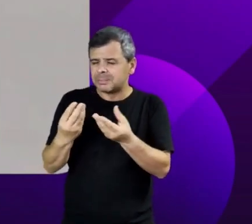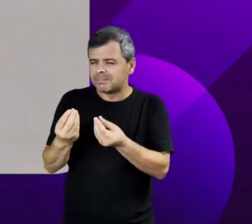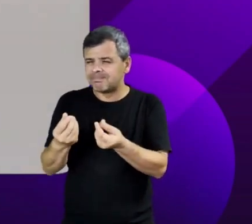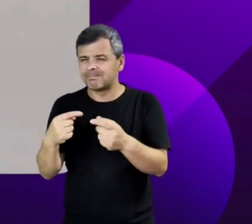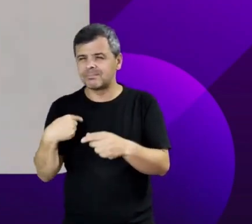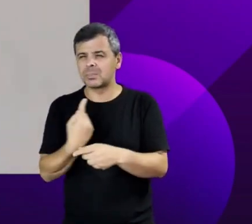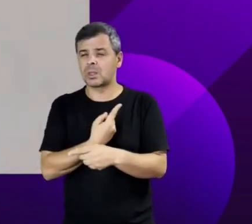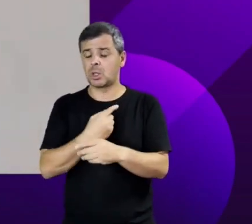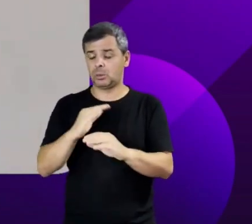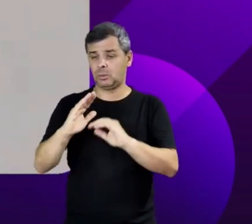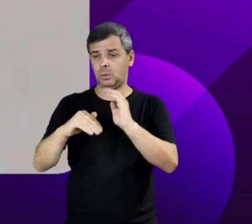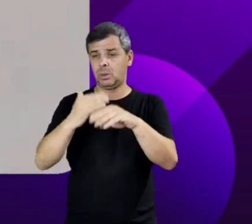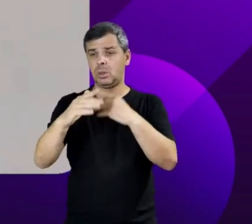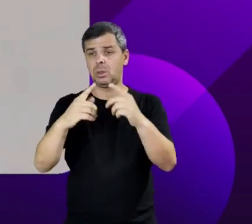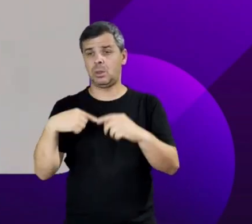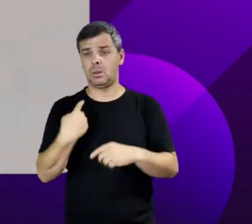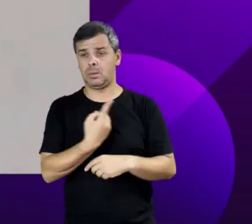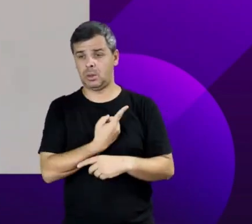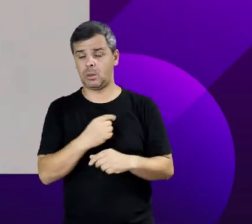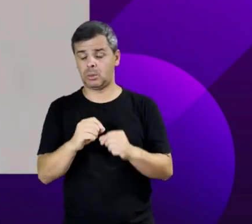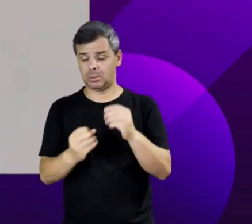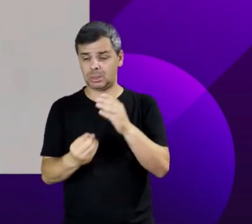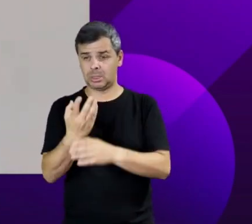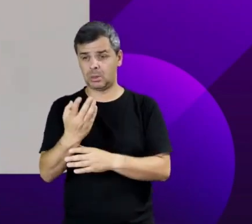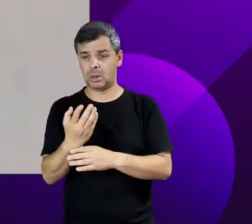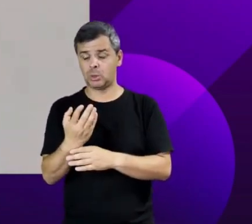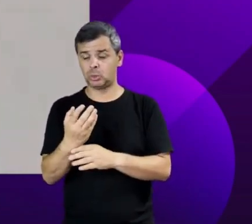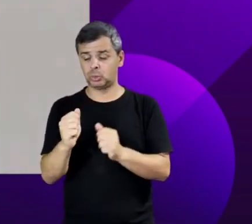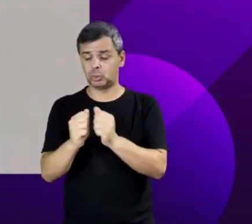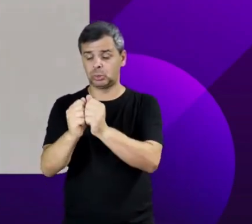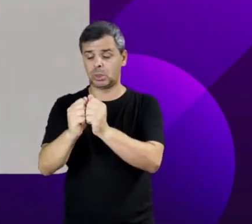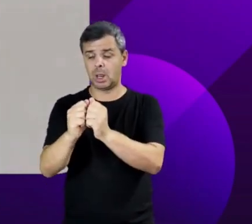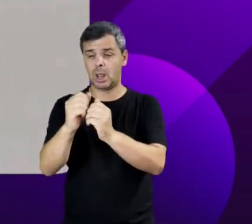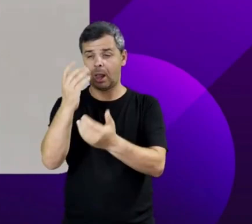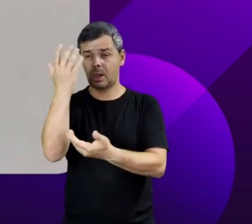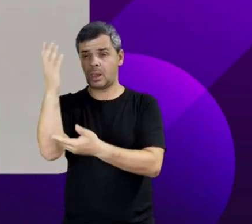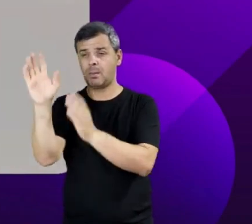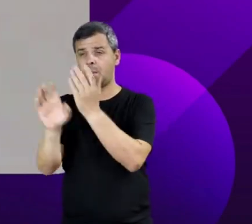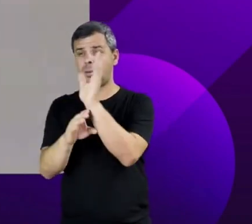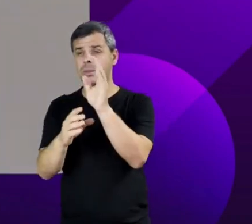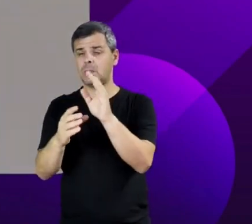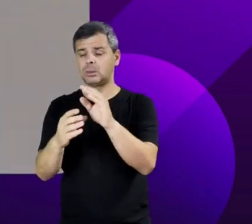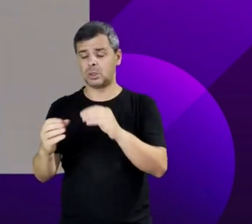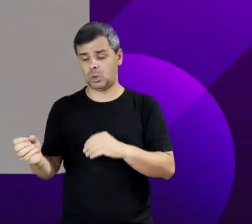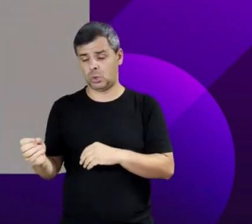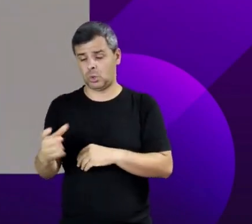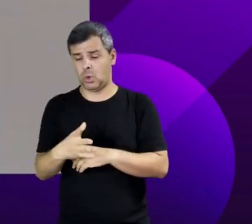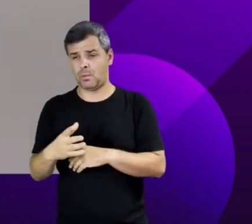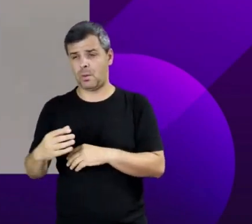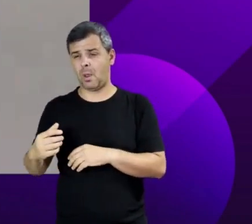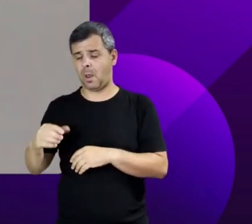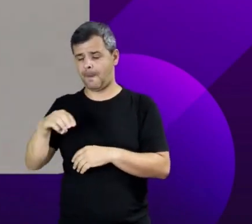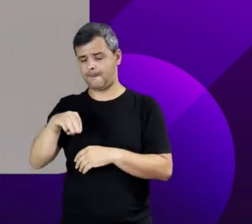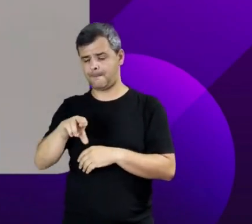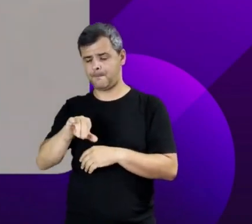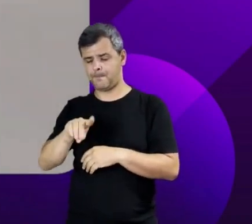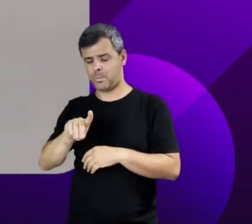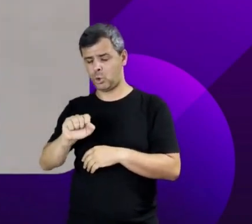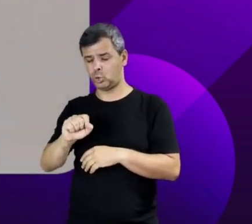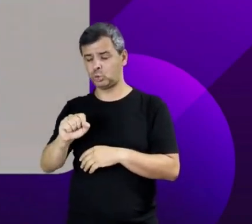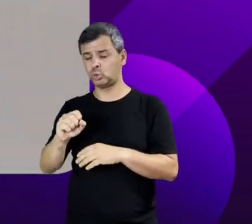que nós desenvolvemos e que nós estabelecemos com a natureza desde a modernidade, então, nos últimos 5